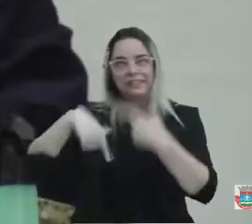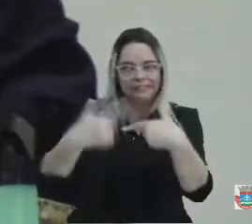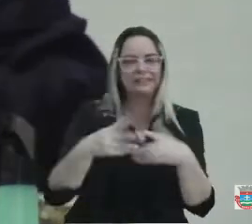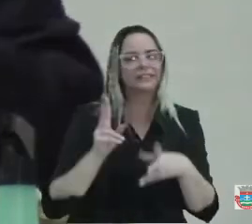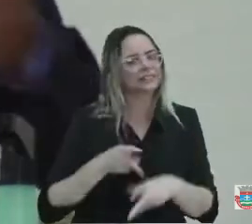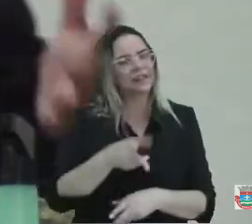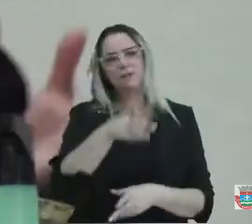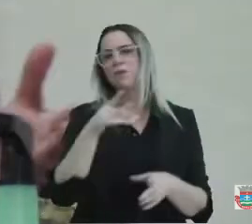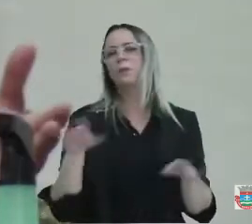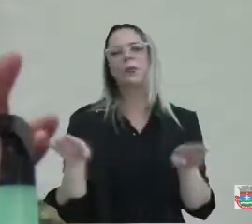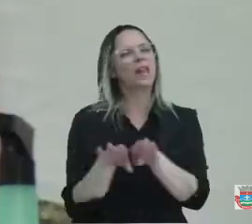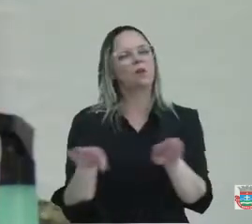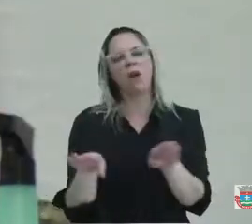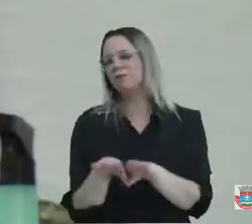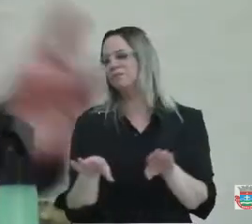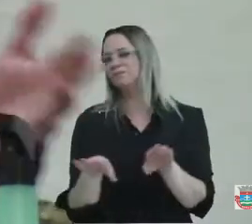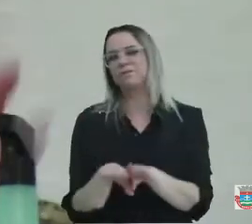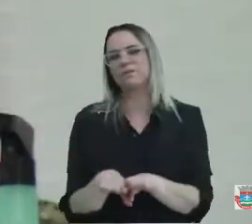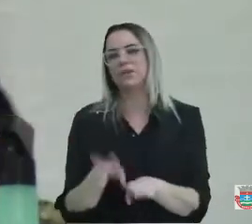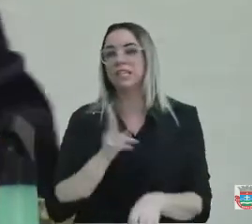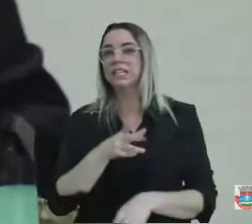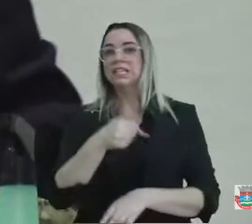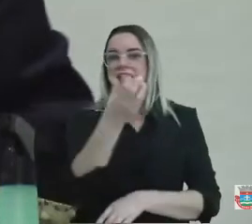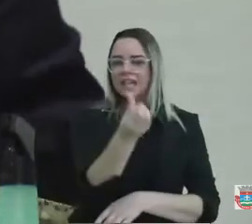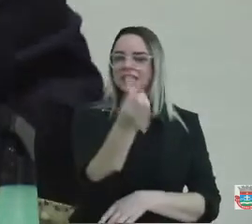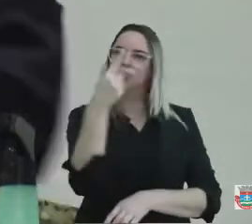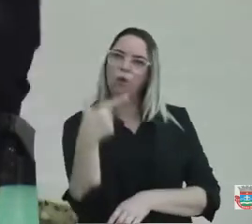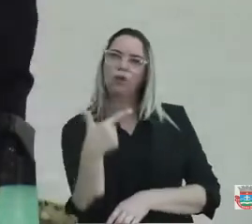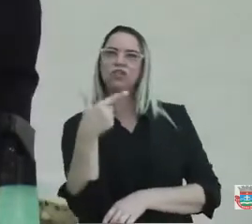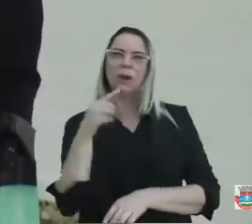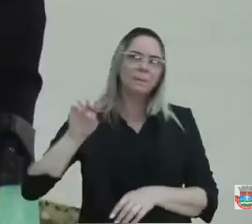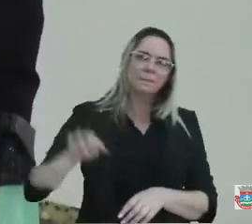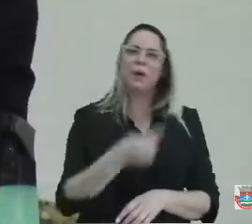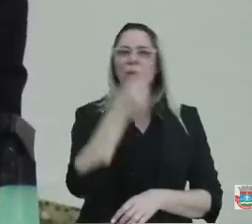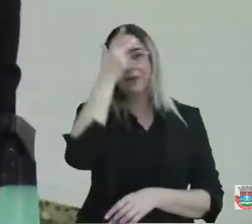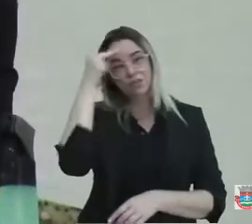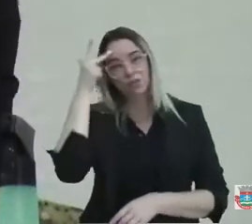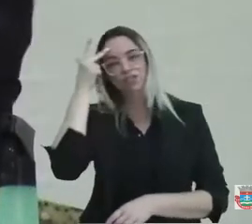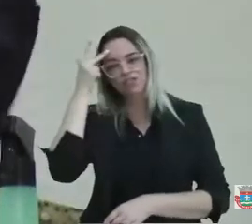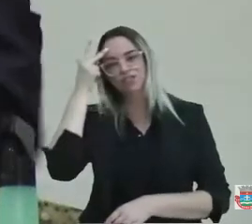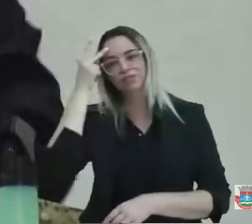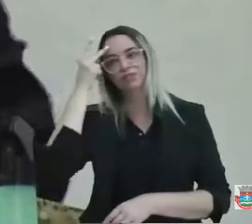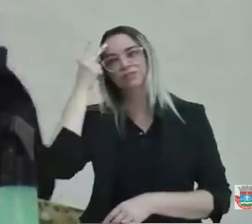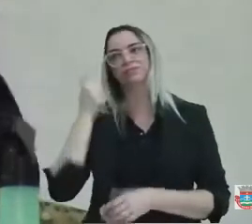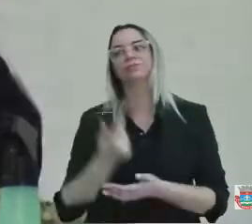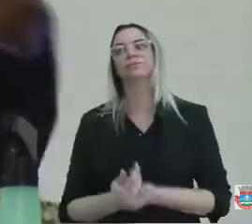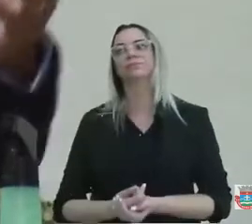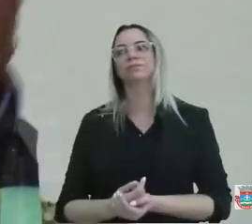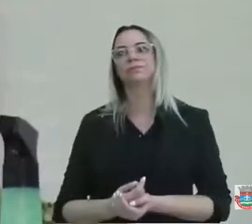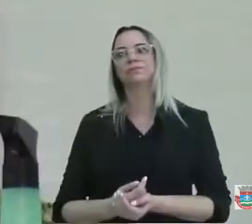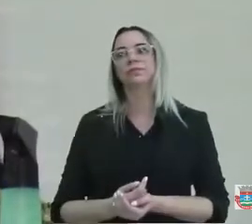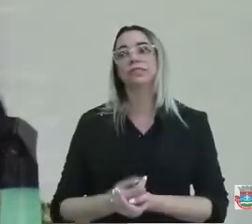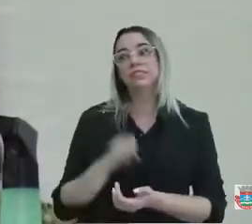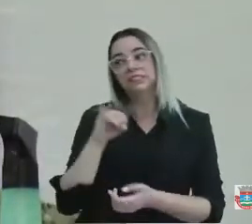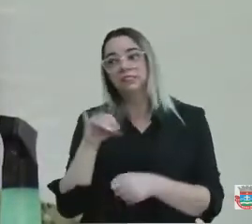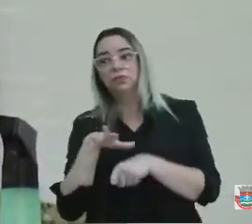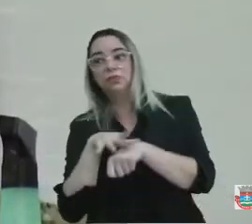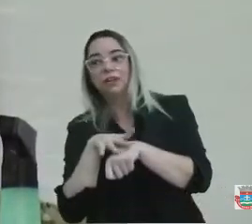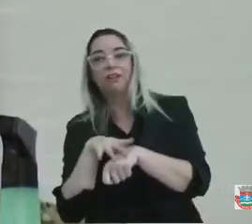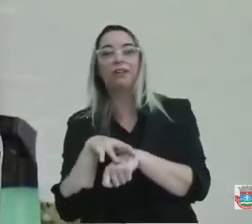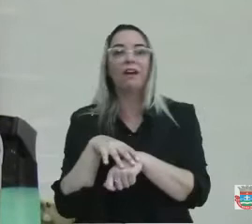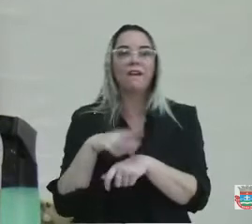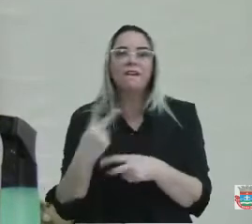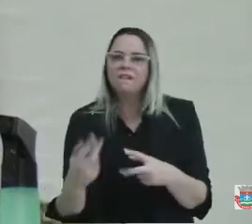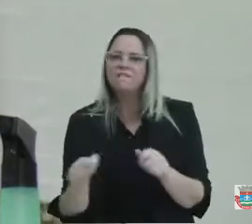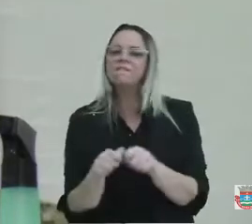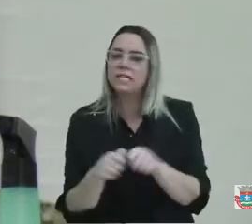aqui. Nós não podemos pegar 62 mil habitantes, 30 ou 40% que está doente aí, nós fazer essa